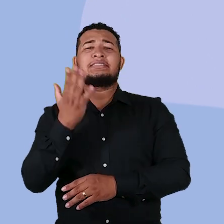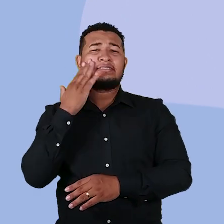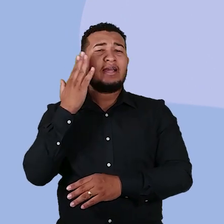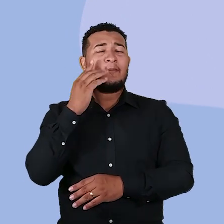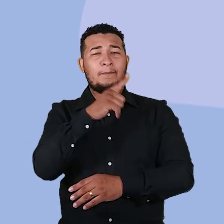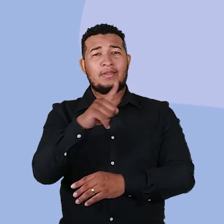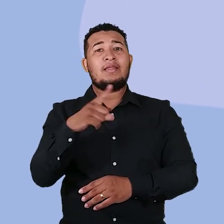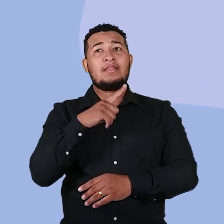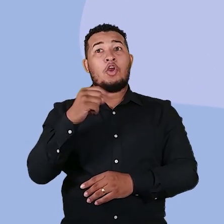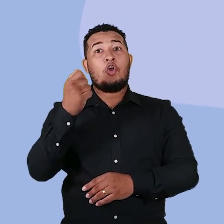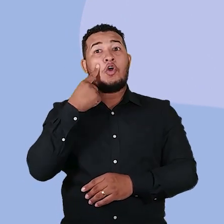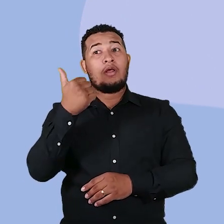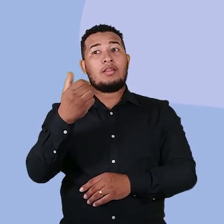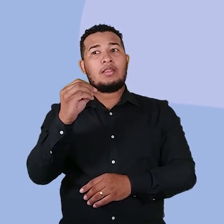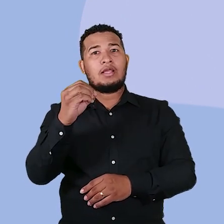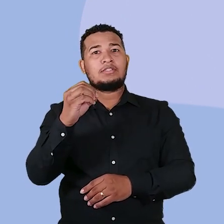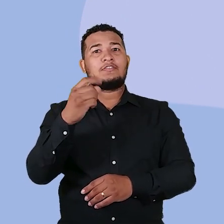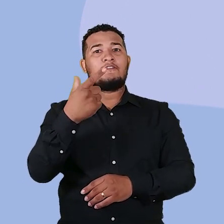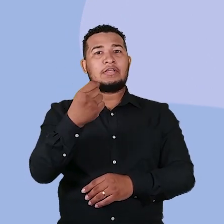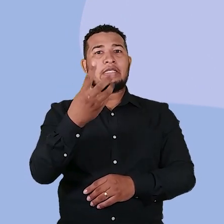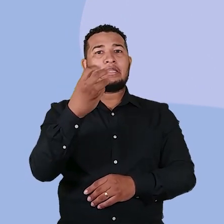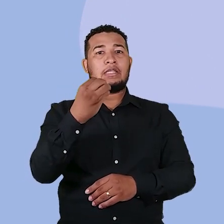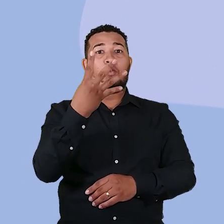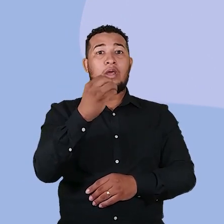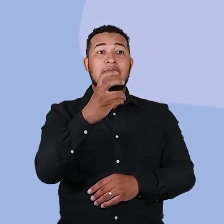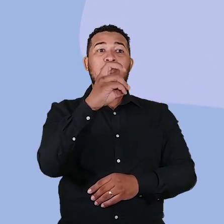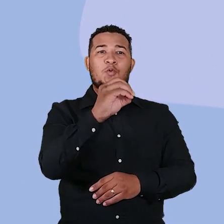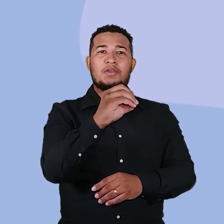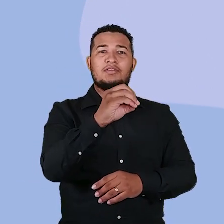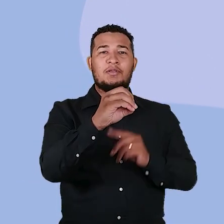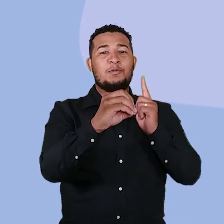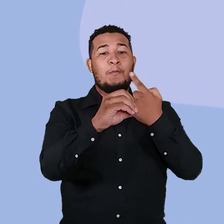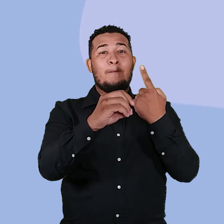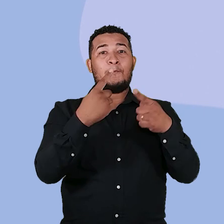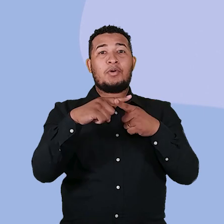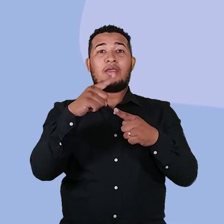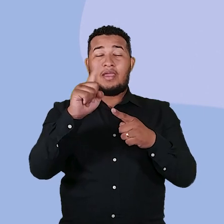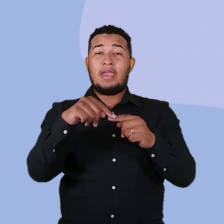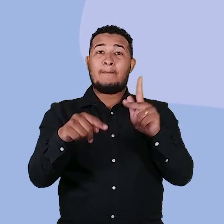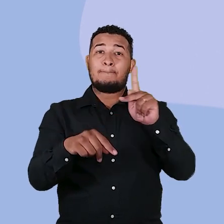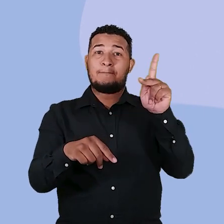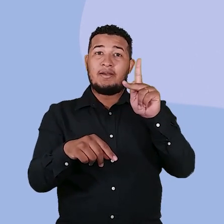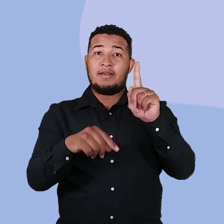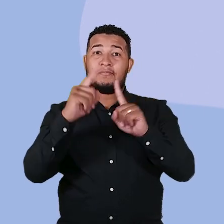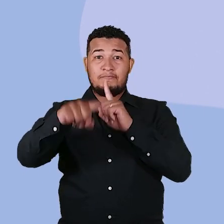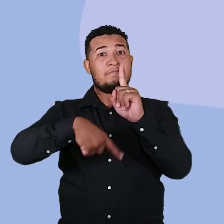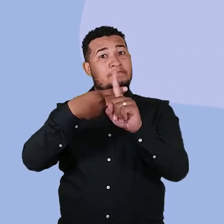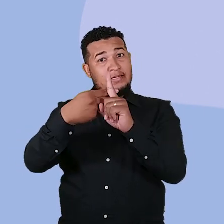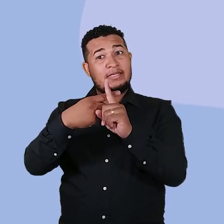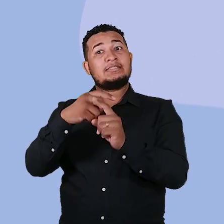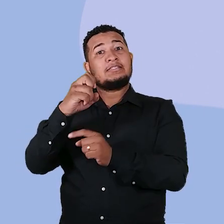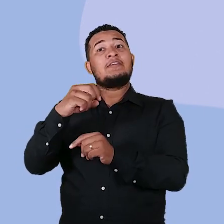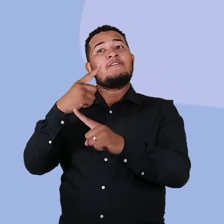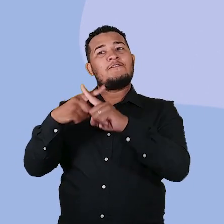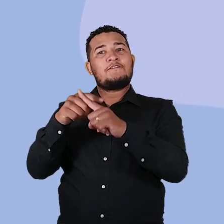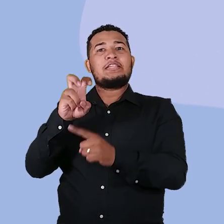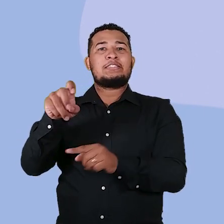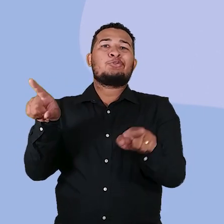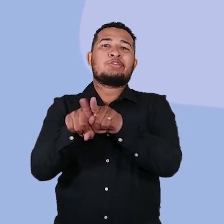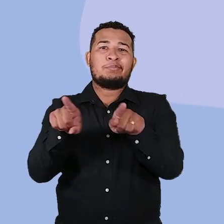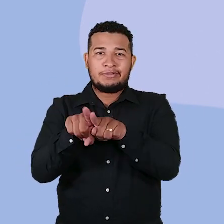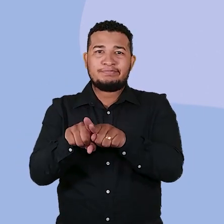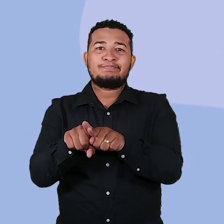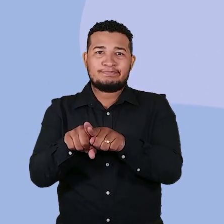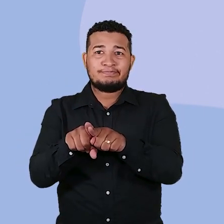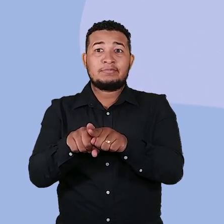claro que tem são eles o 10 20 30 40 e 50 por quê porque eles foram contados como paris e como